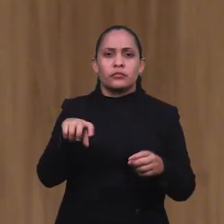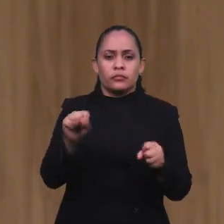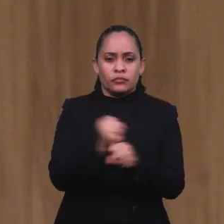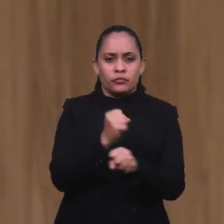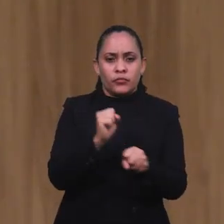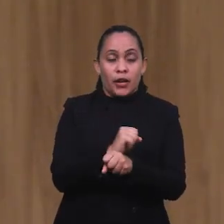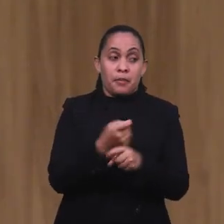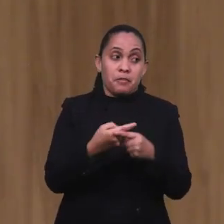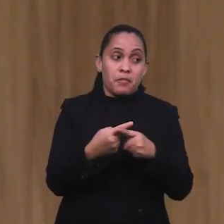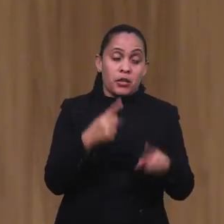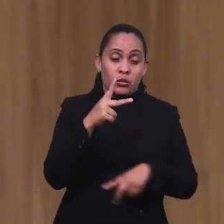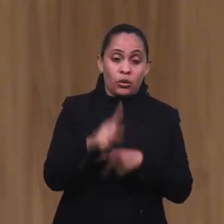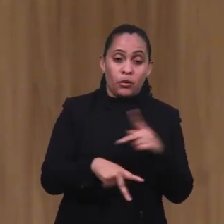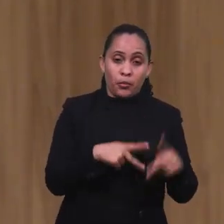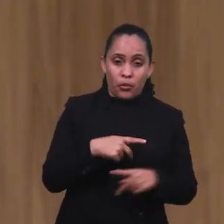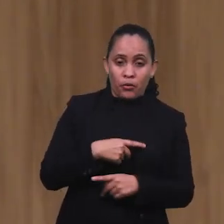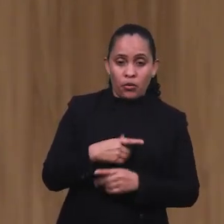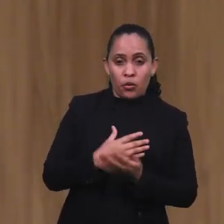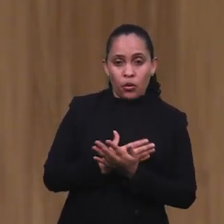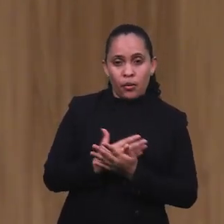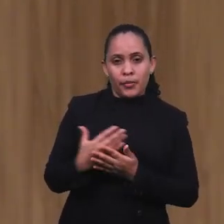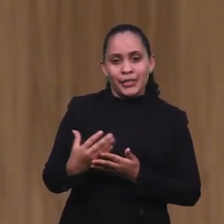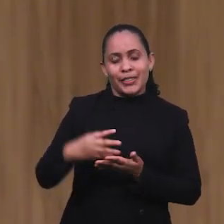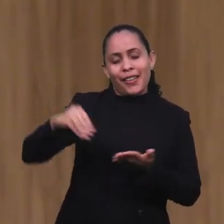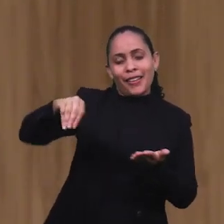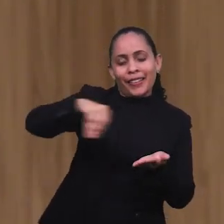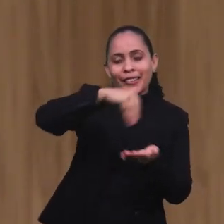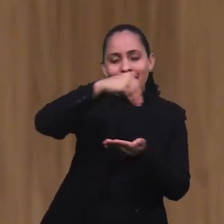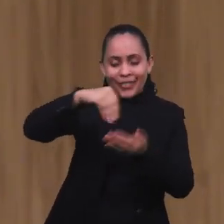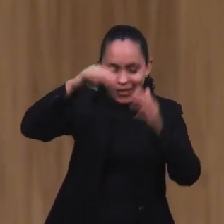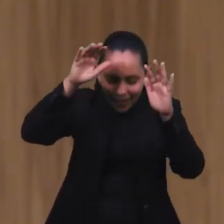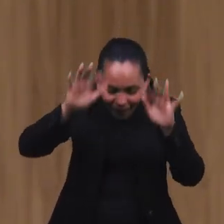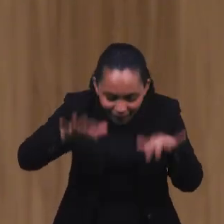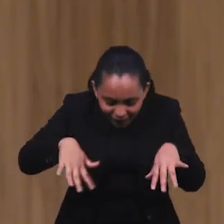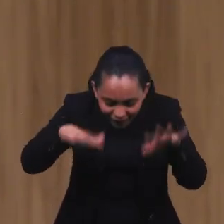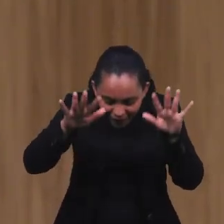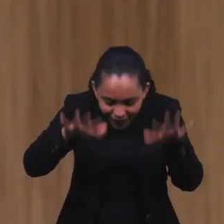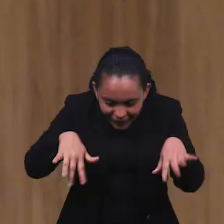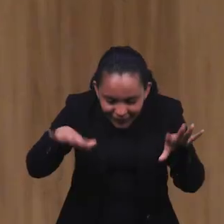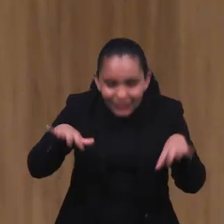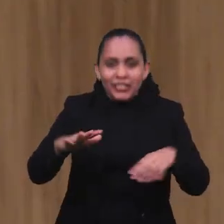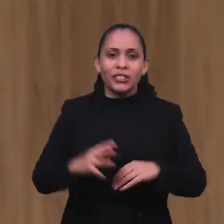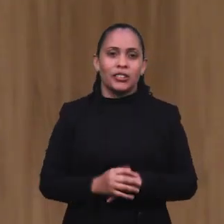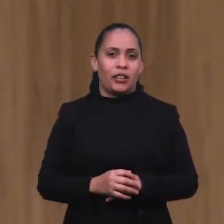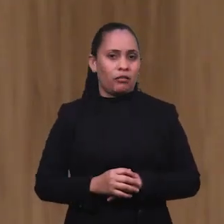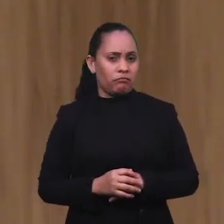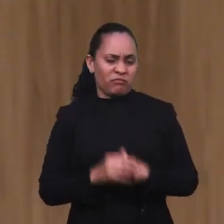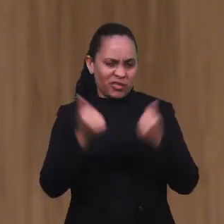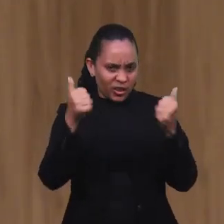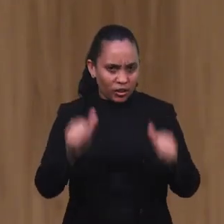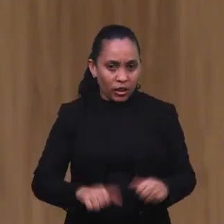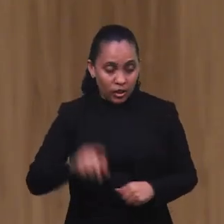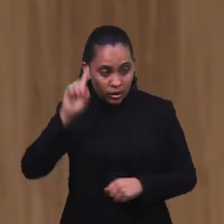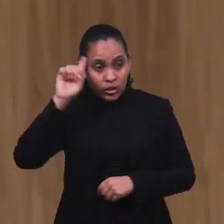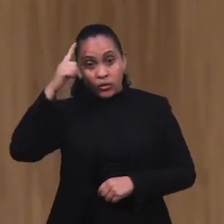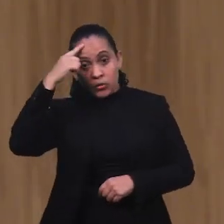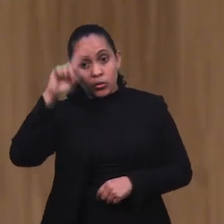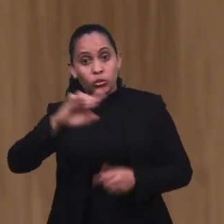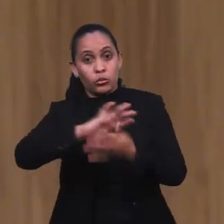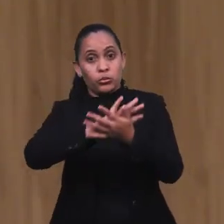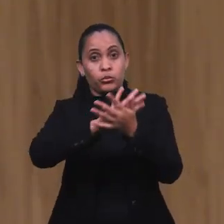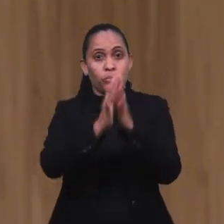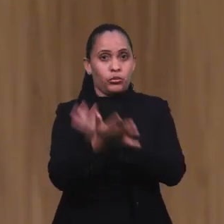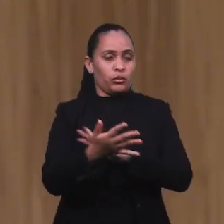mas quando eles começaram a queimar incenso, a adorar a serpente como fosse uma idolatria, Deus mandou destruir.